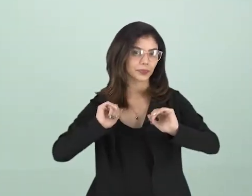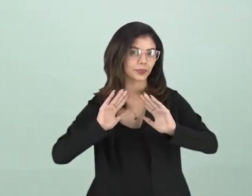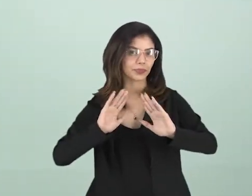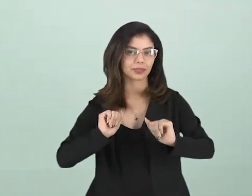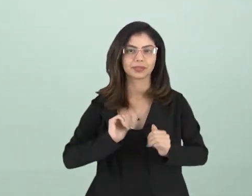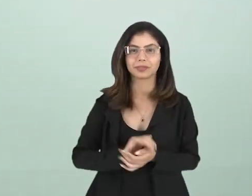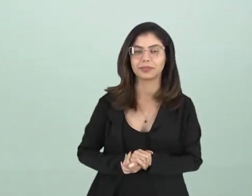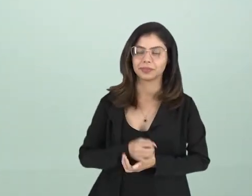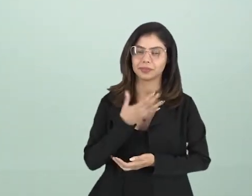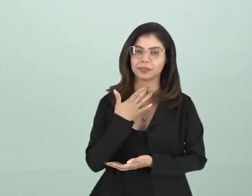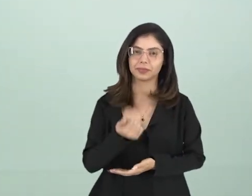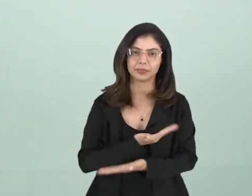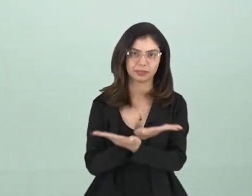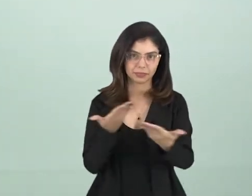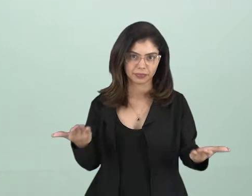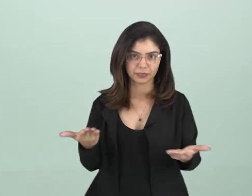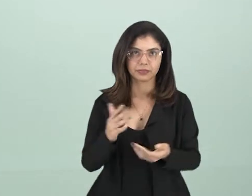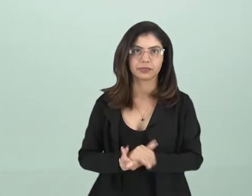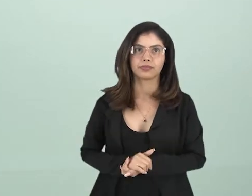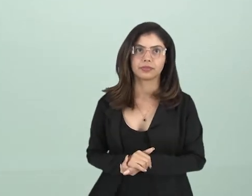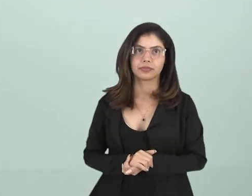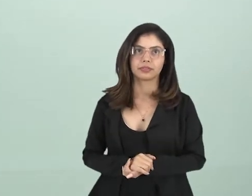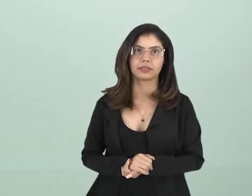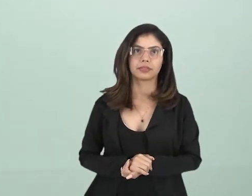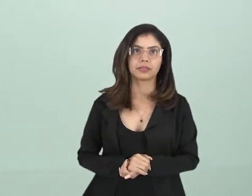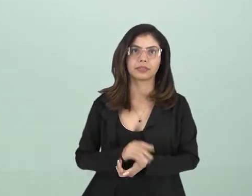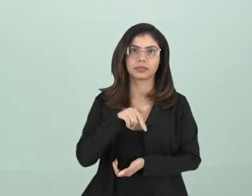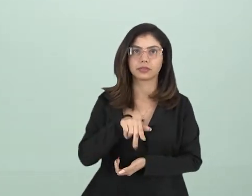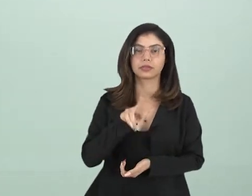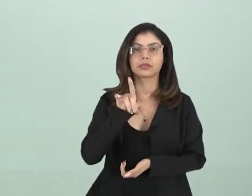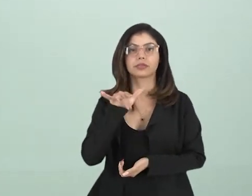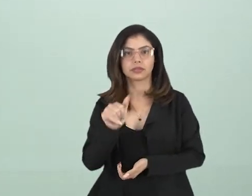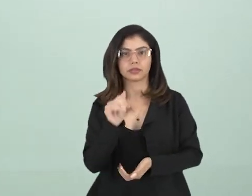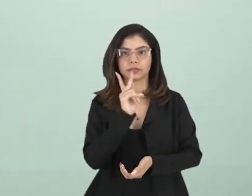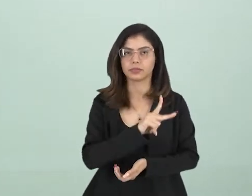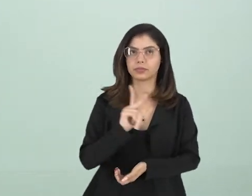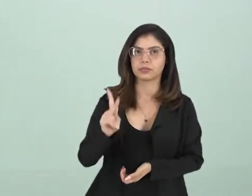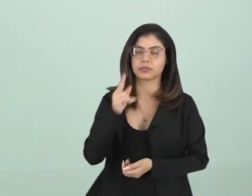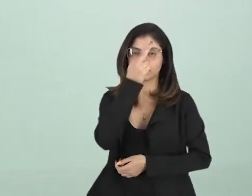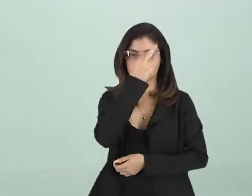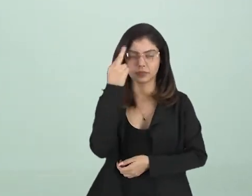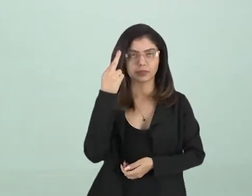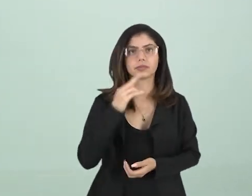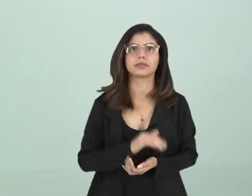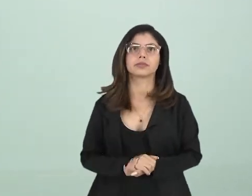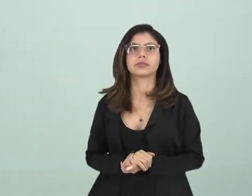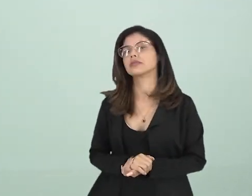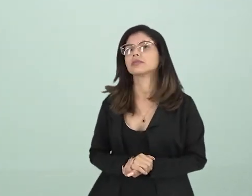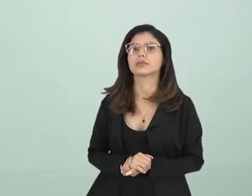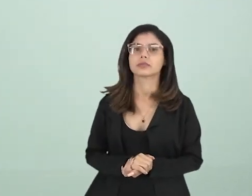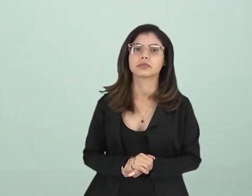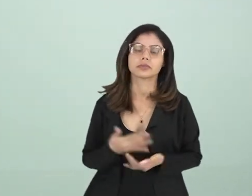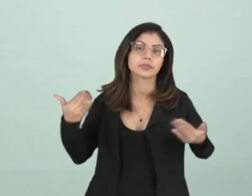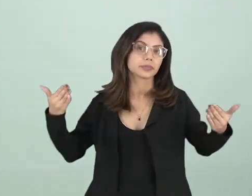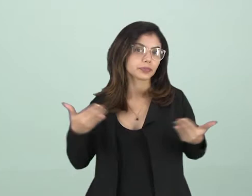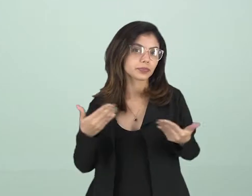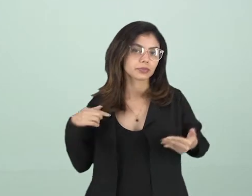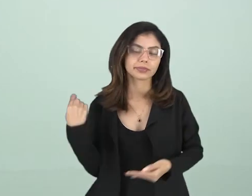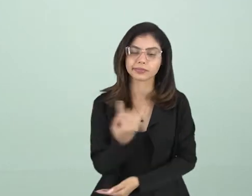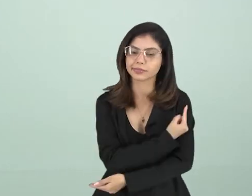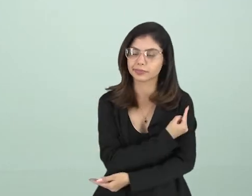Olá, gente! Tudo bem com vocês? Eu sou Keila Batista, professora de História, e vamos